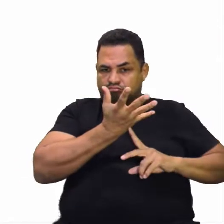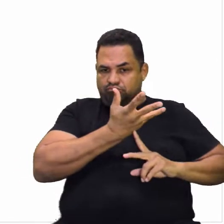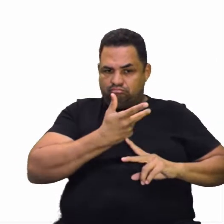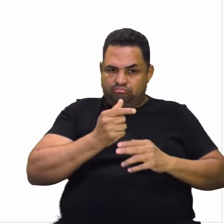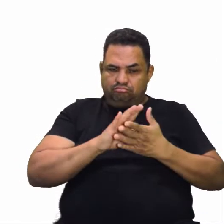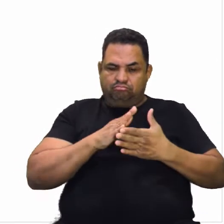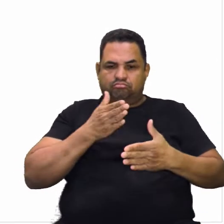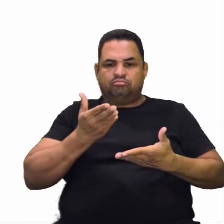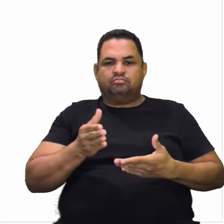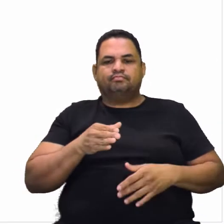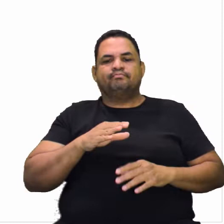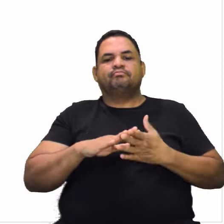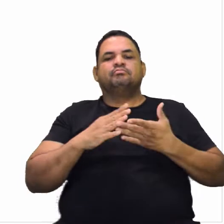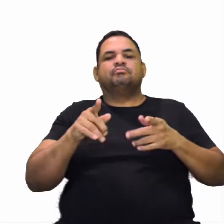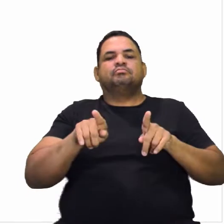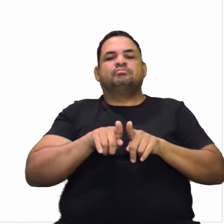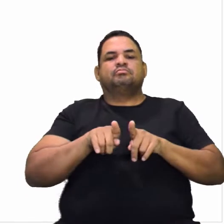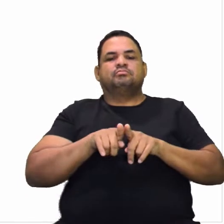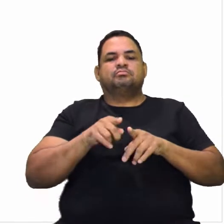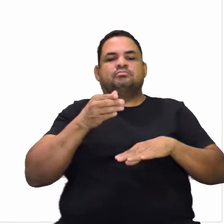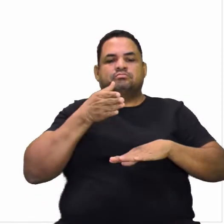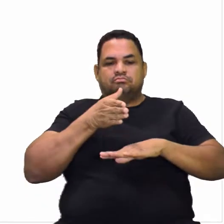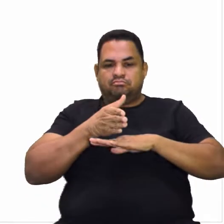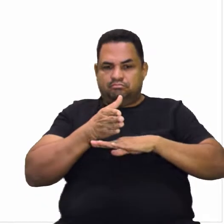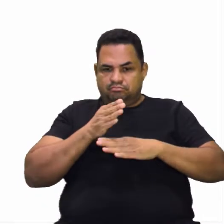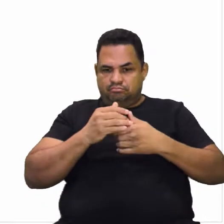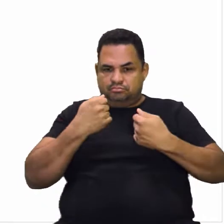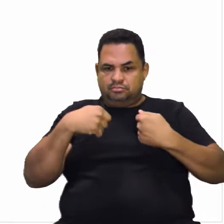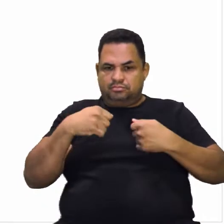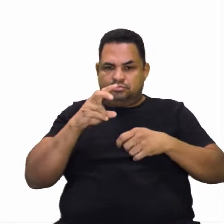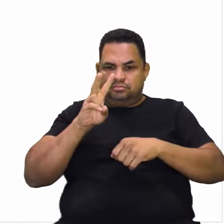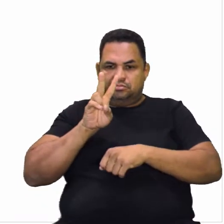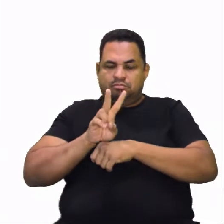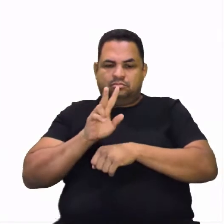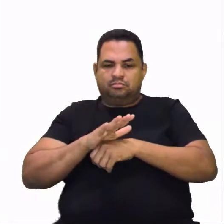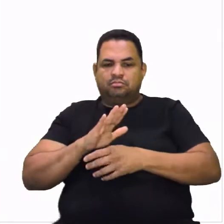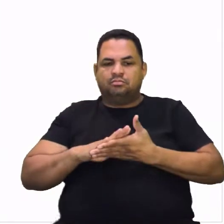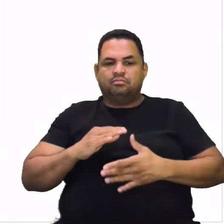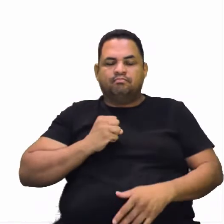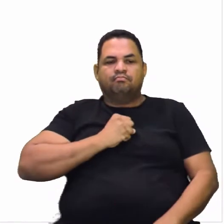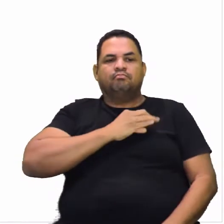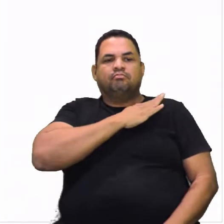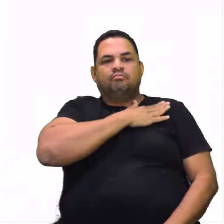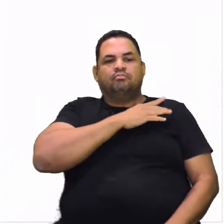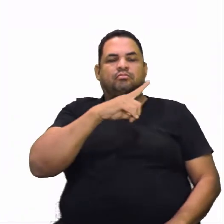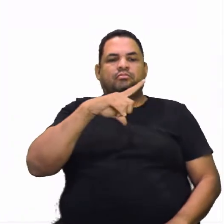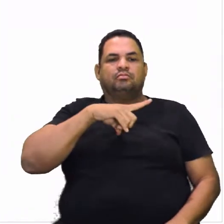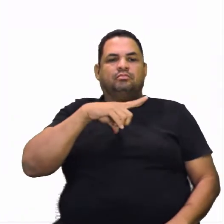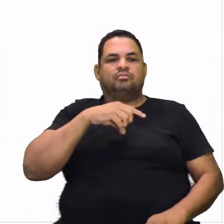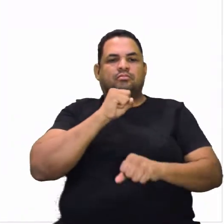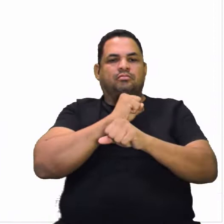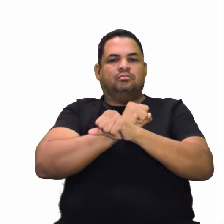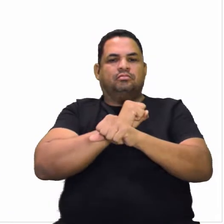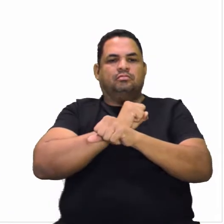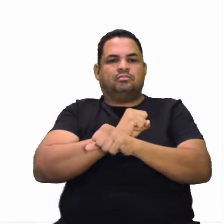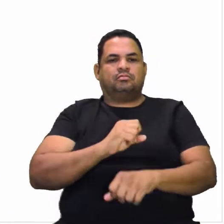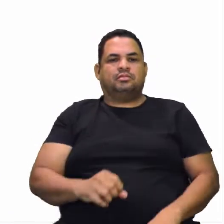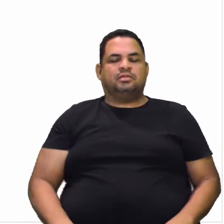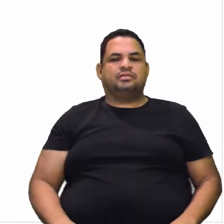participar do serviço militar dentro do exército de Atenas, e nós tínhamos os